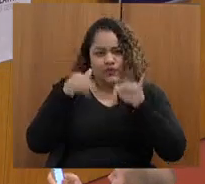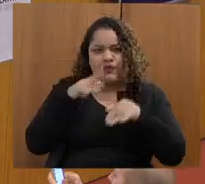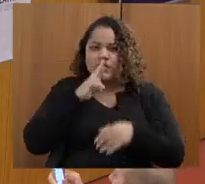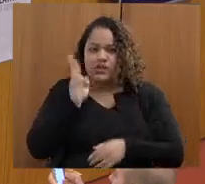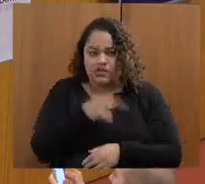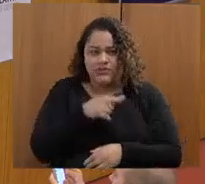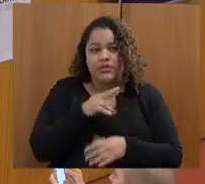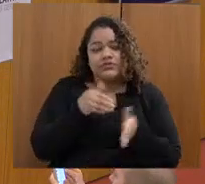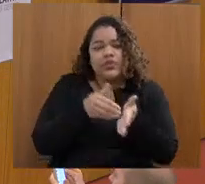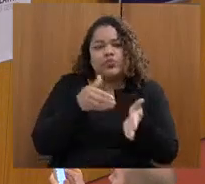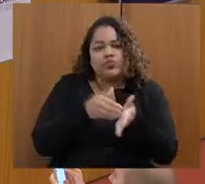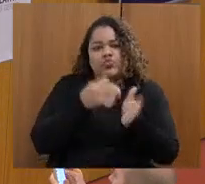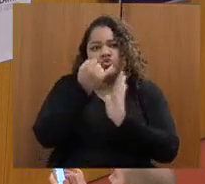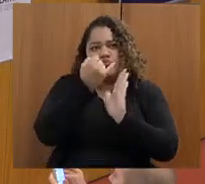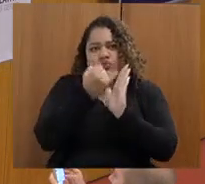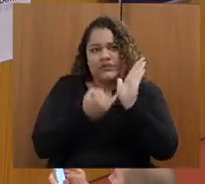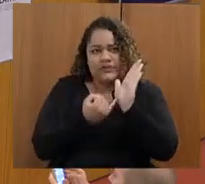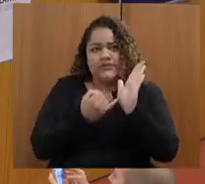por favor